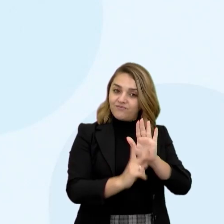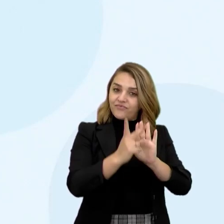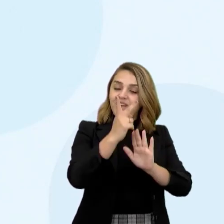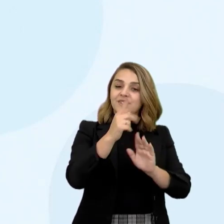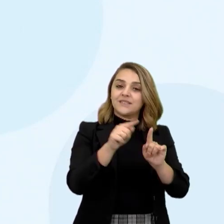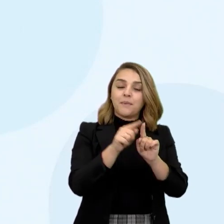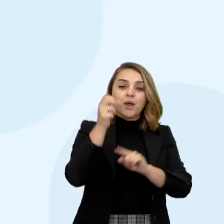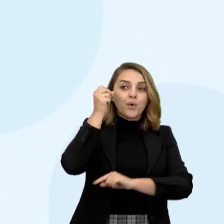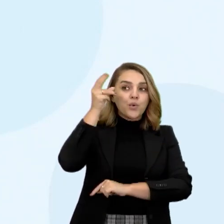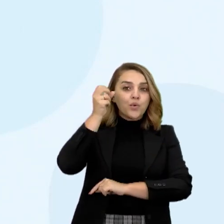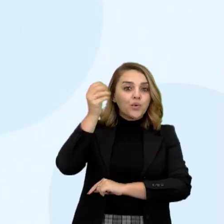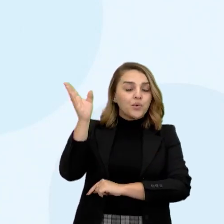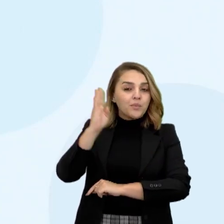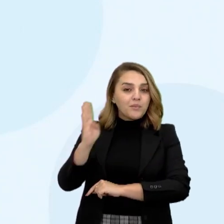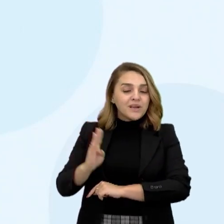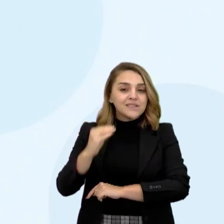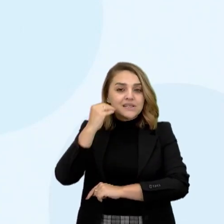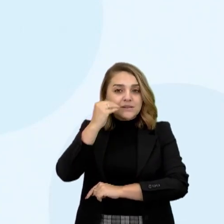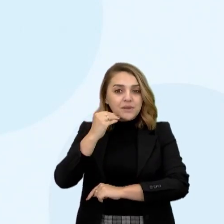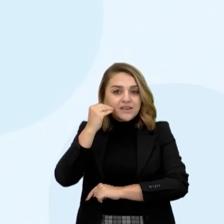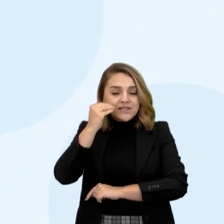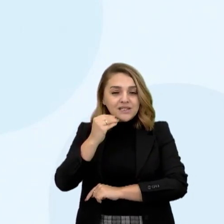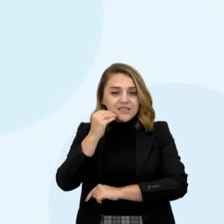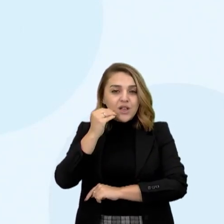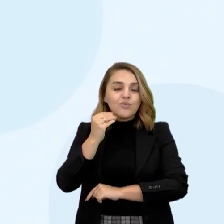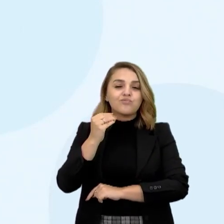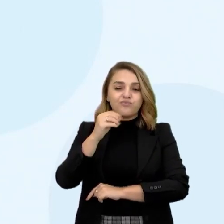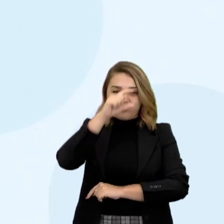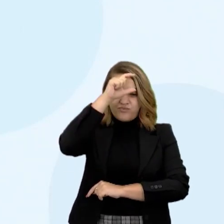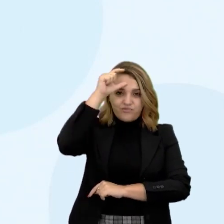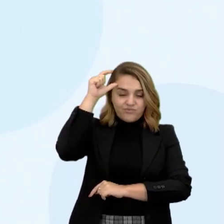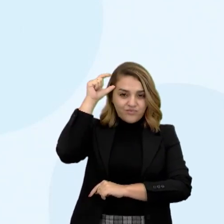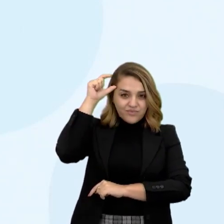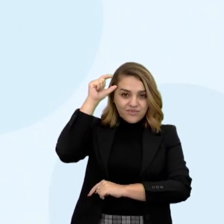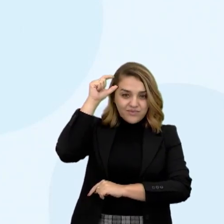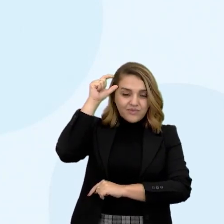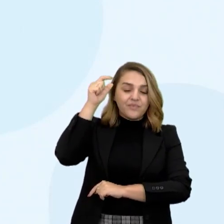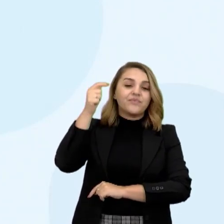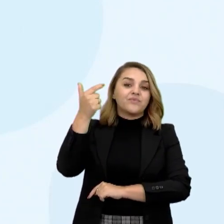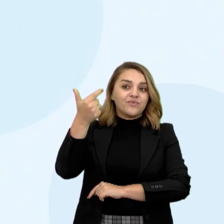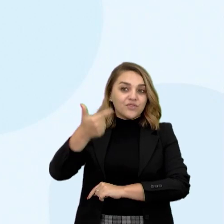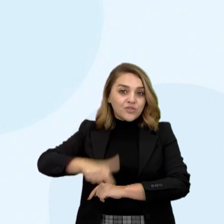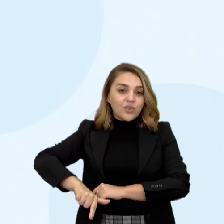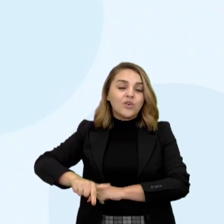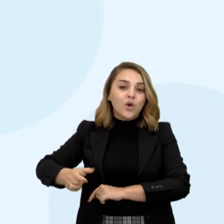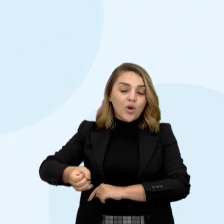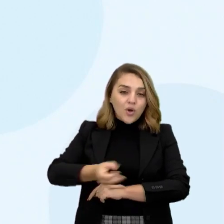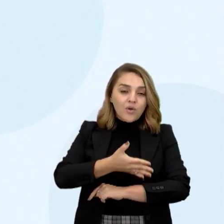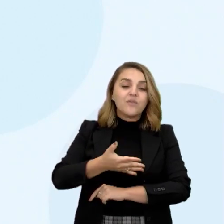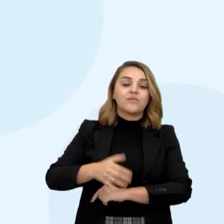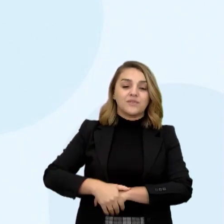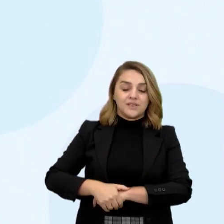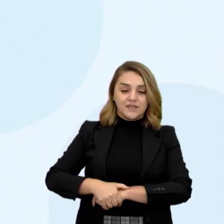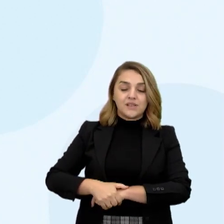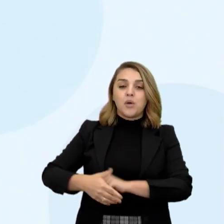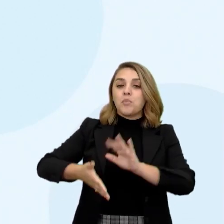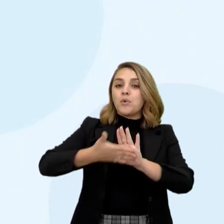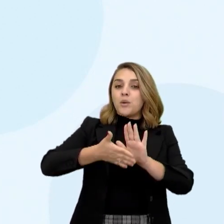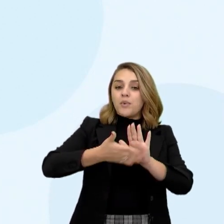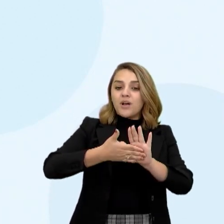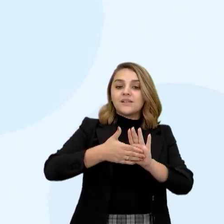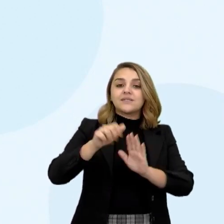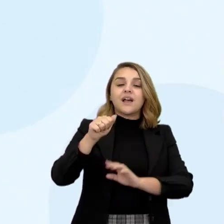brasileira. Experimentação de novas estéticas. Liberdade de expressão. Propostas de antropofagia. Que era